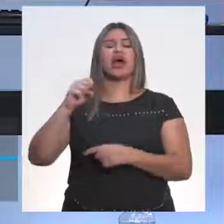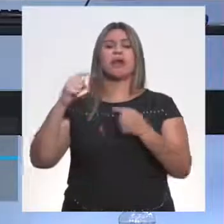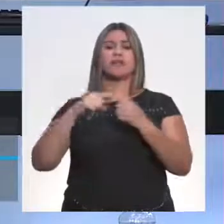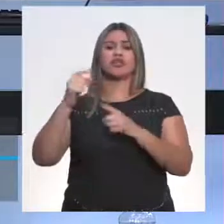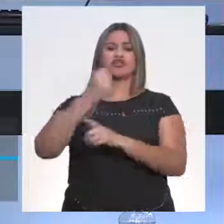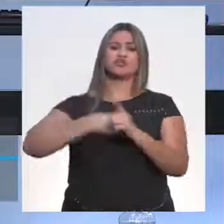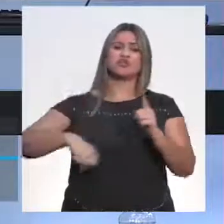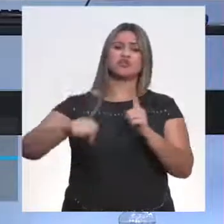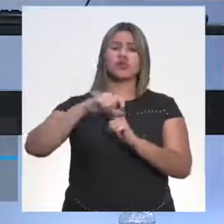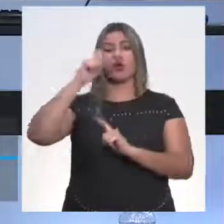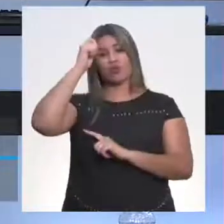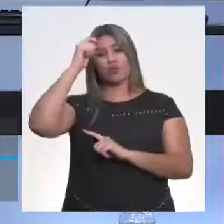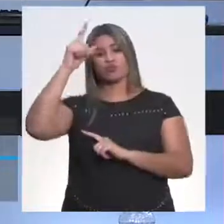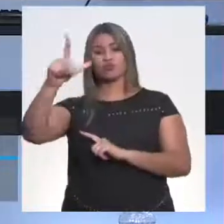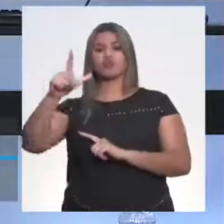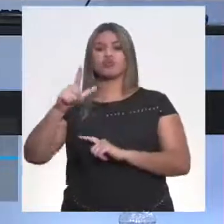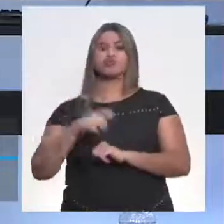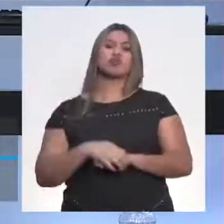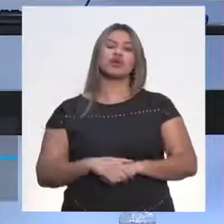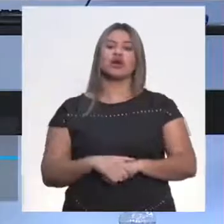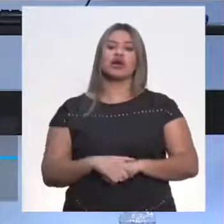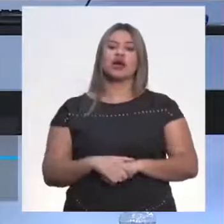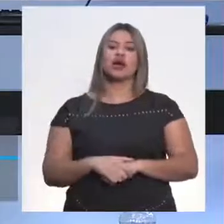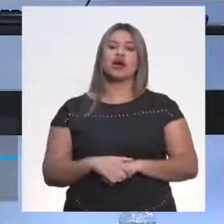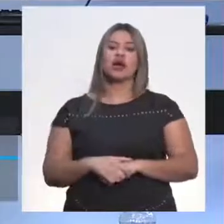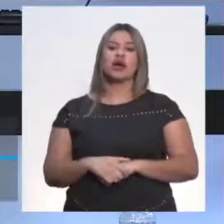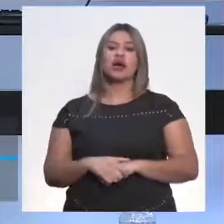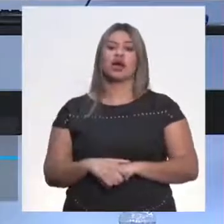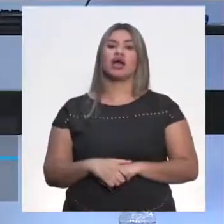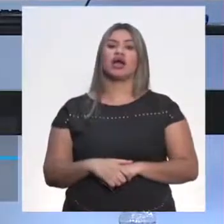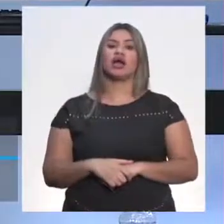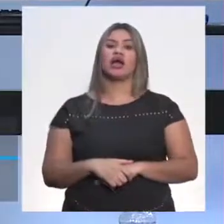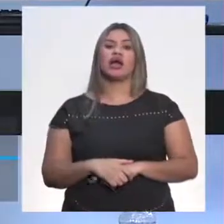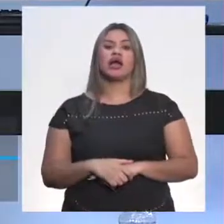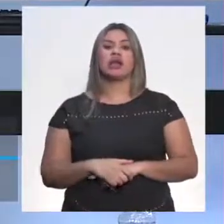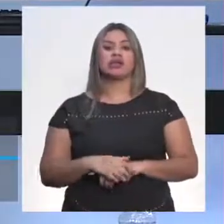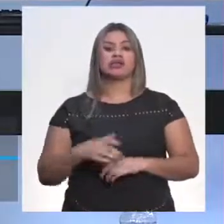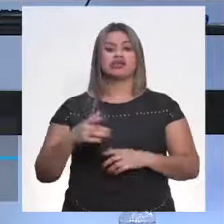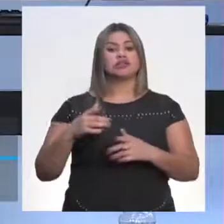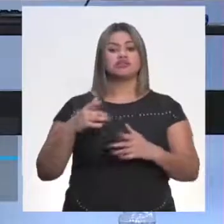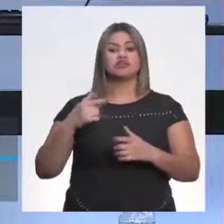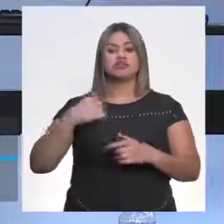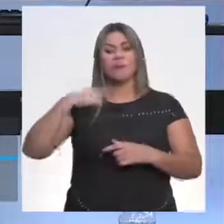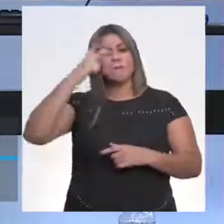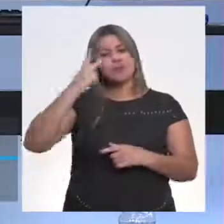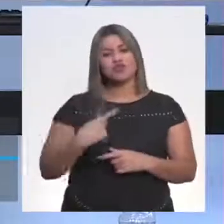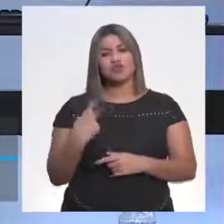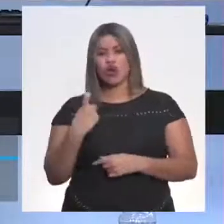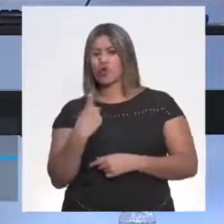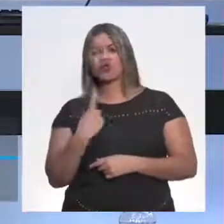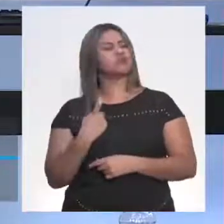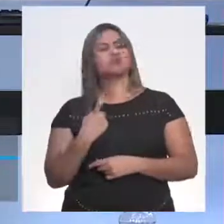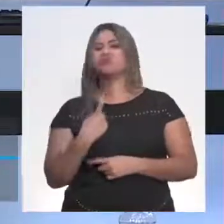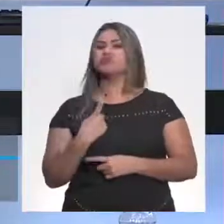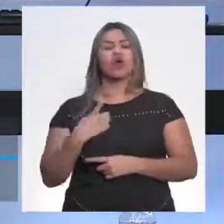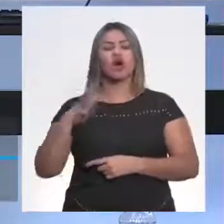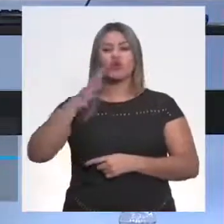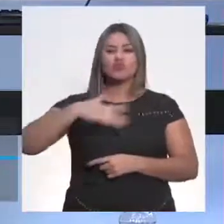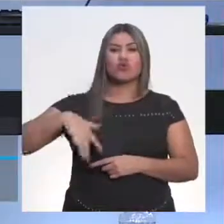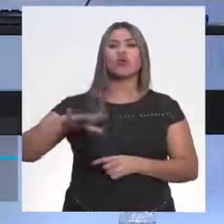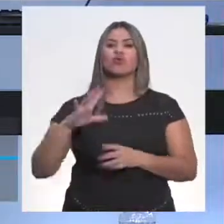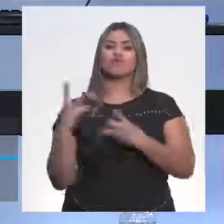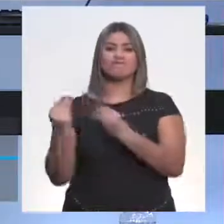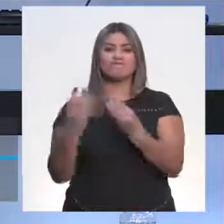enquanto cultura nós somos plurais é dentro de dimensões que dizem respeito a nossa faixa etária nossa